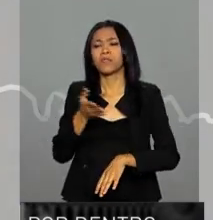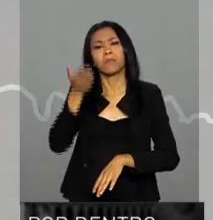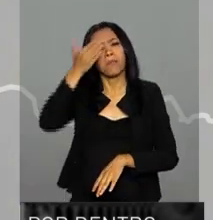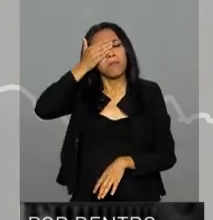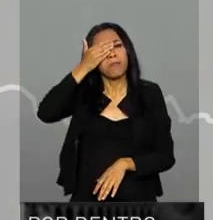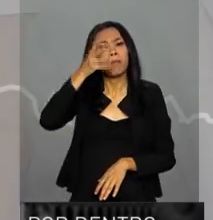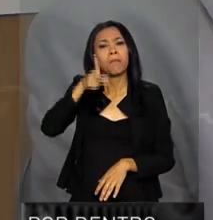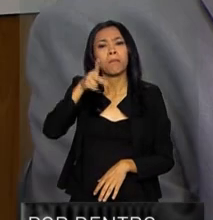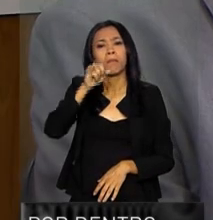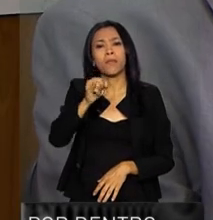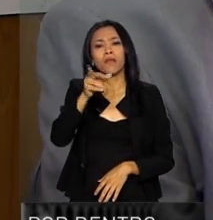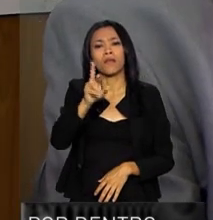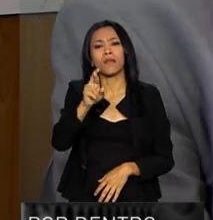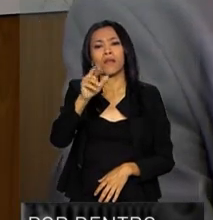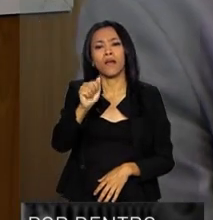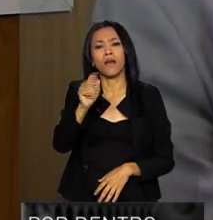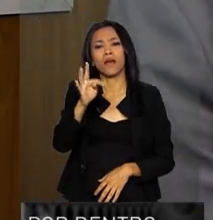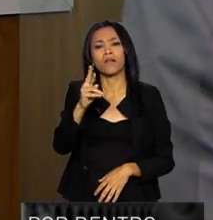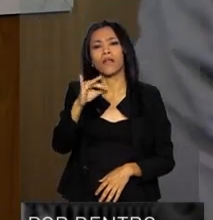autorais